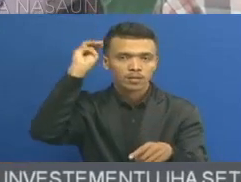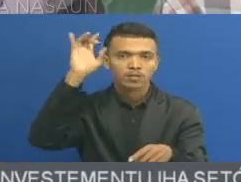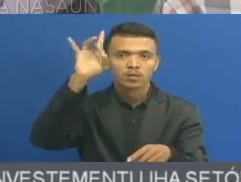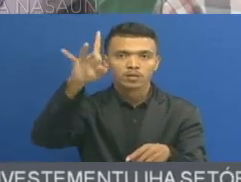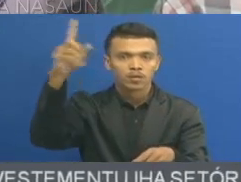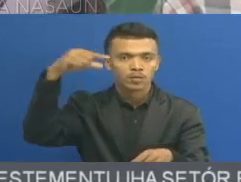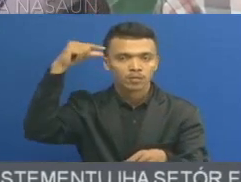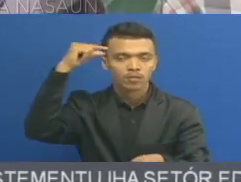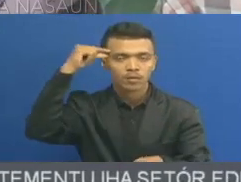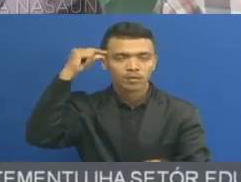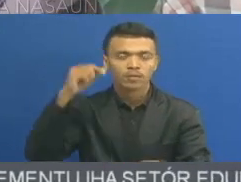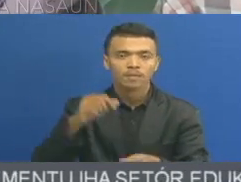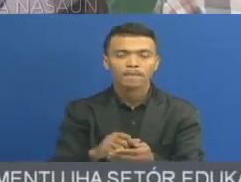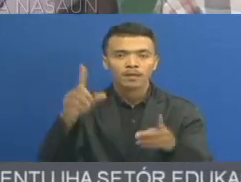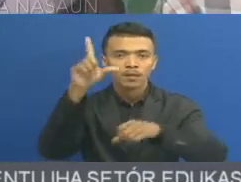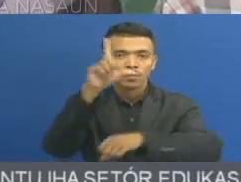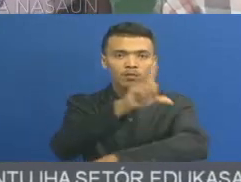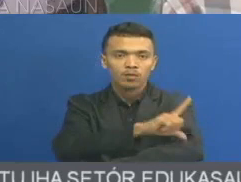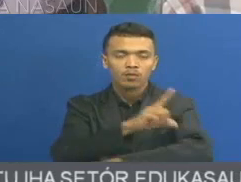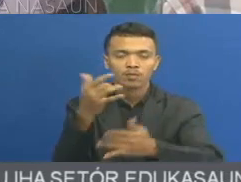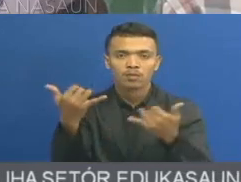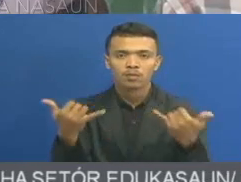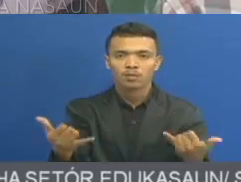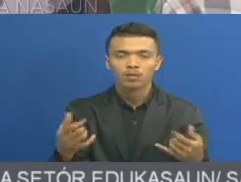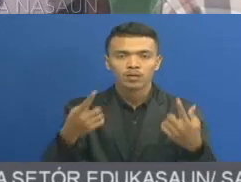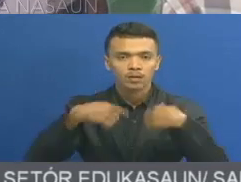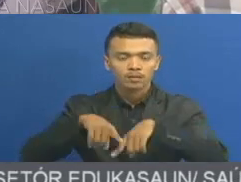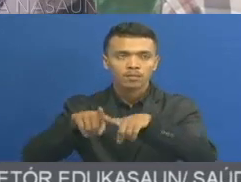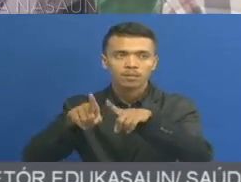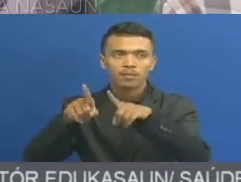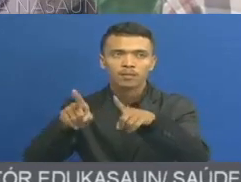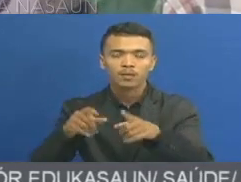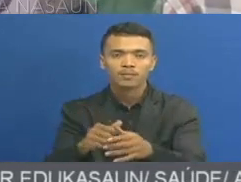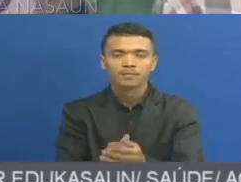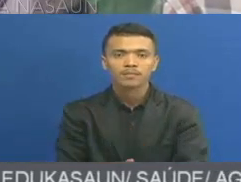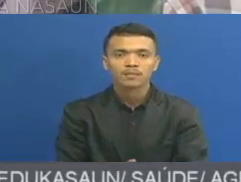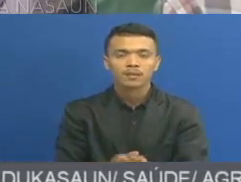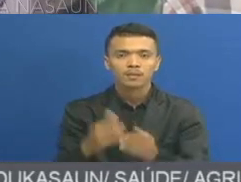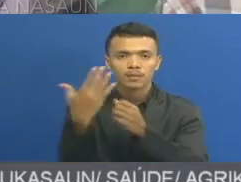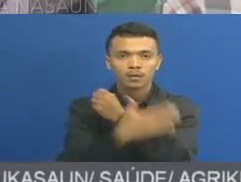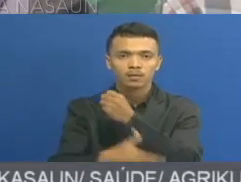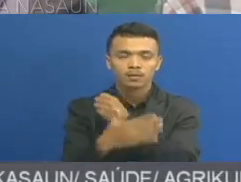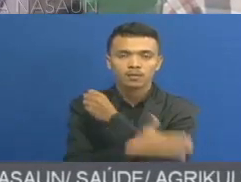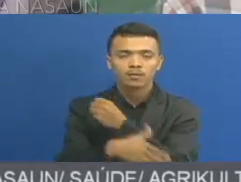constitucional, Lorong Oing, desloca oficialmente Bahrein, Indonésia,